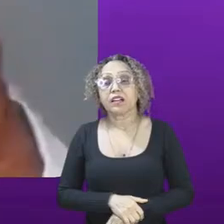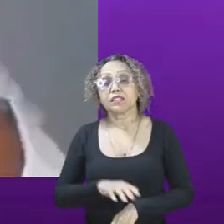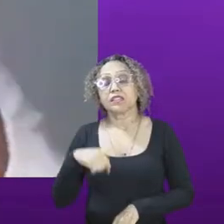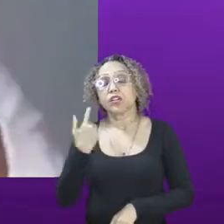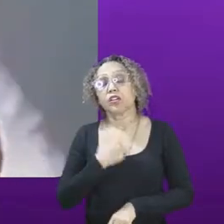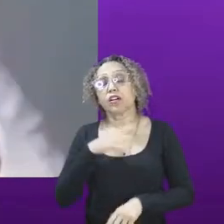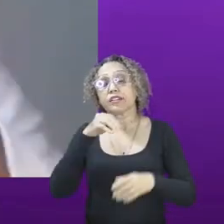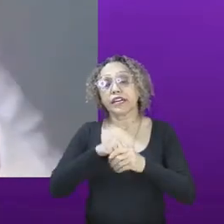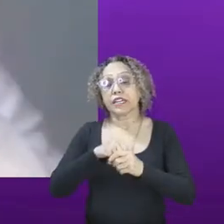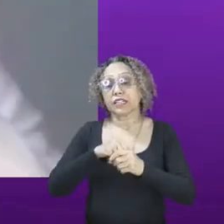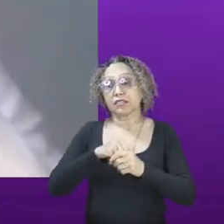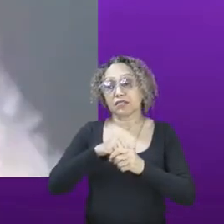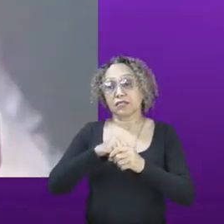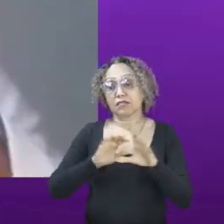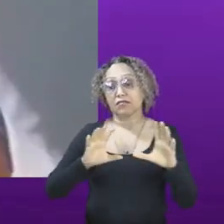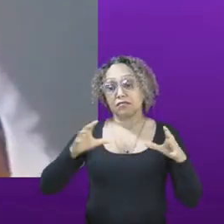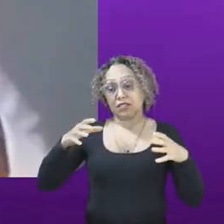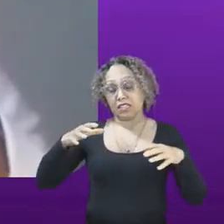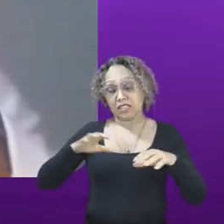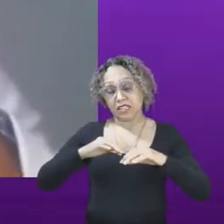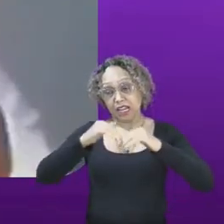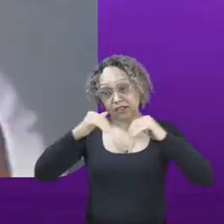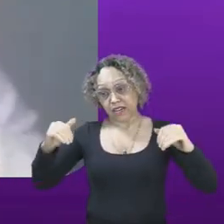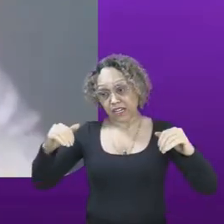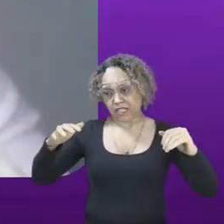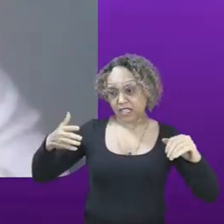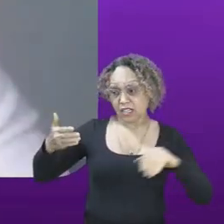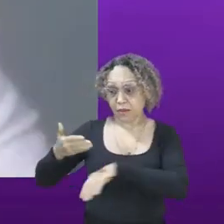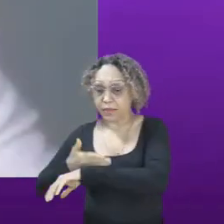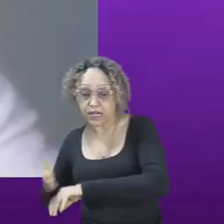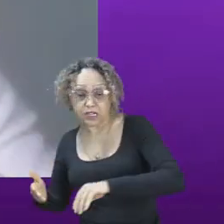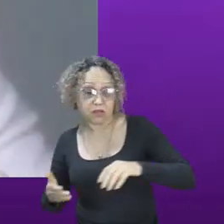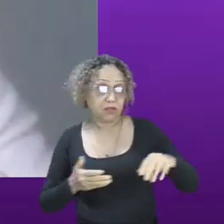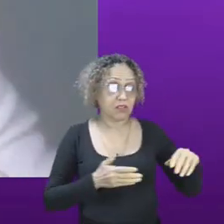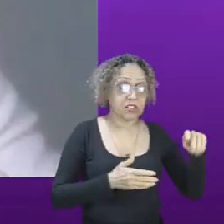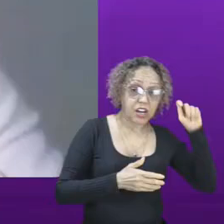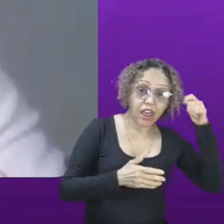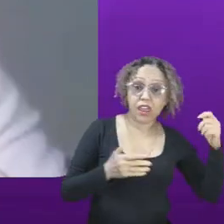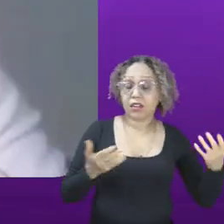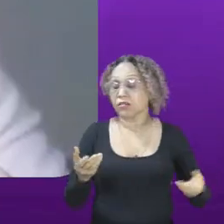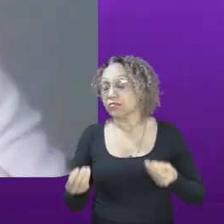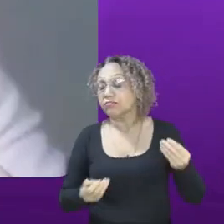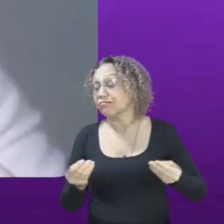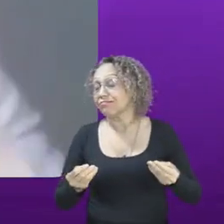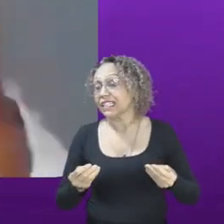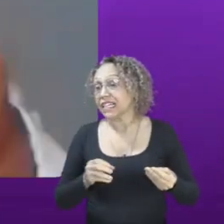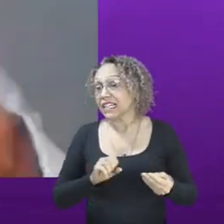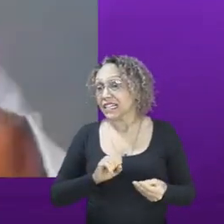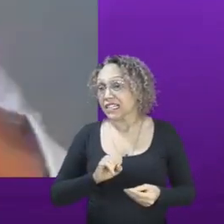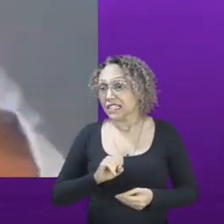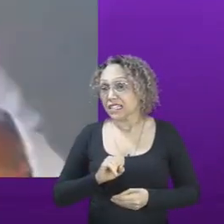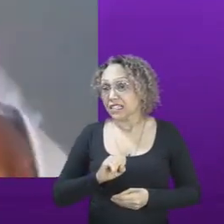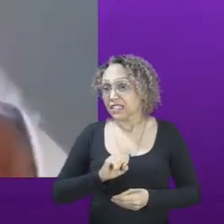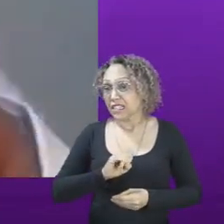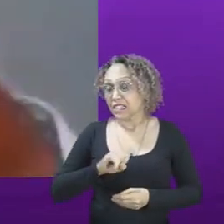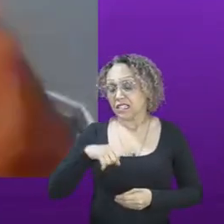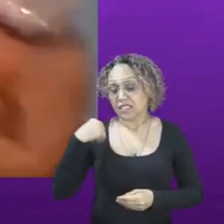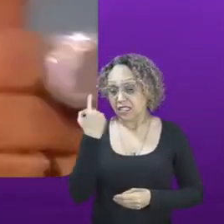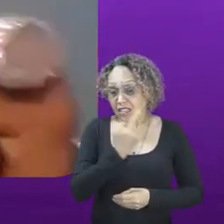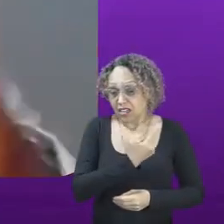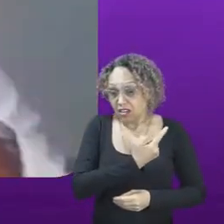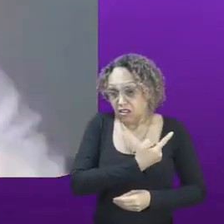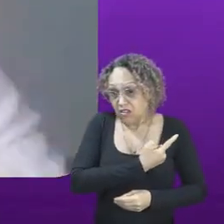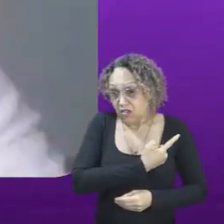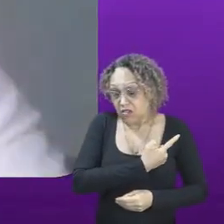diáspora fosse apenas de resistência, talvez a gente não estivesse aqui da maneira como estamos